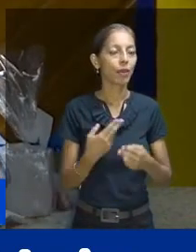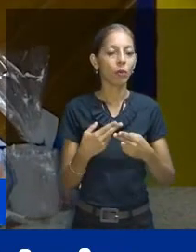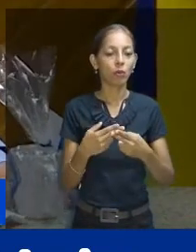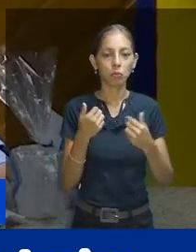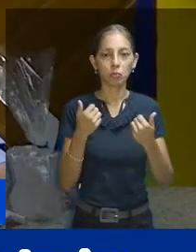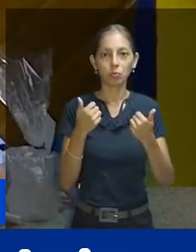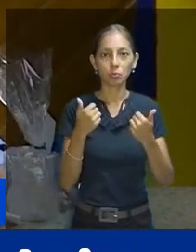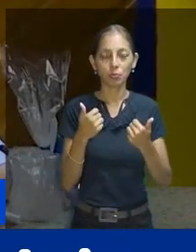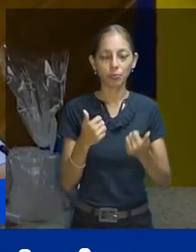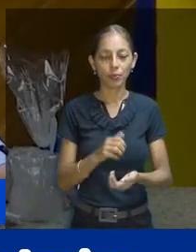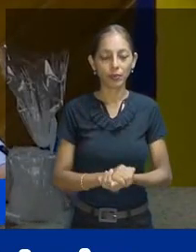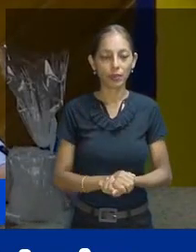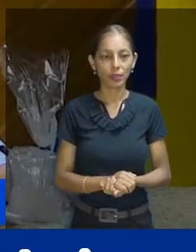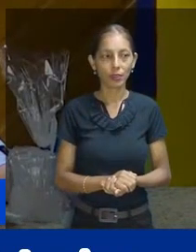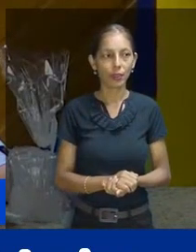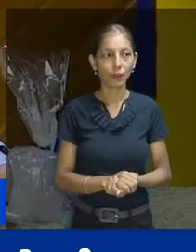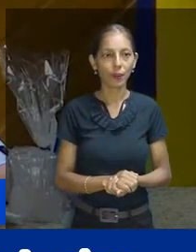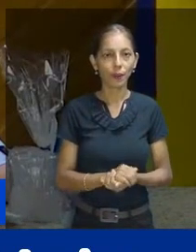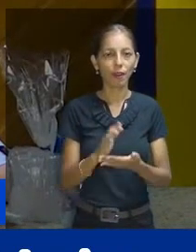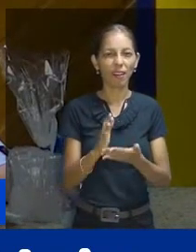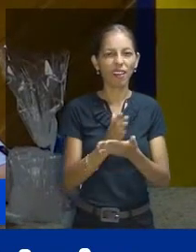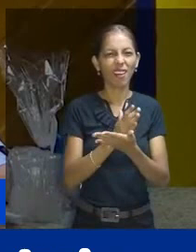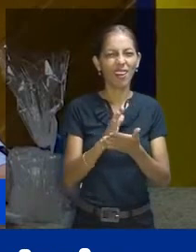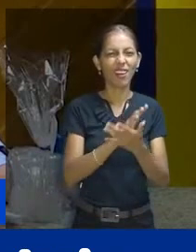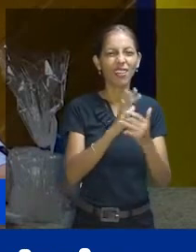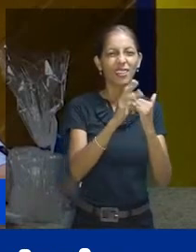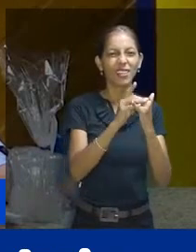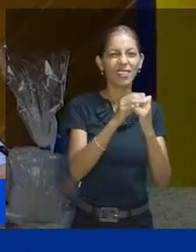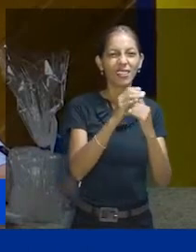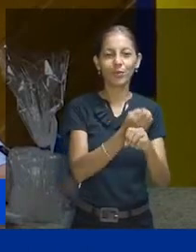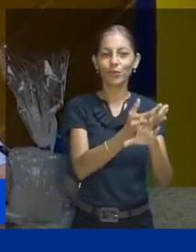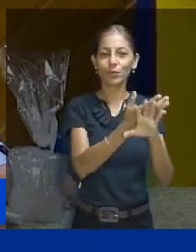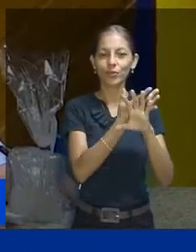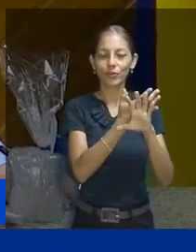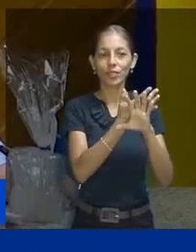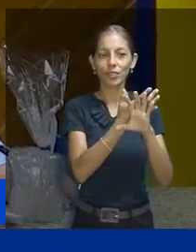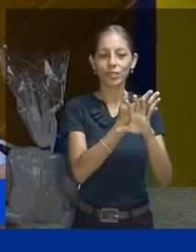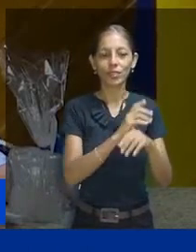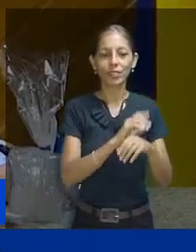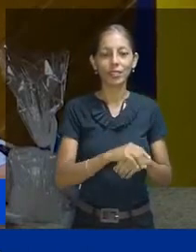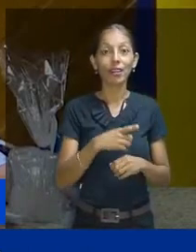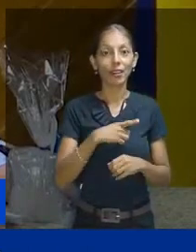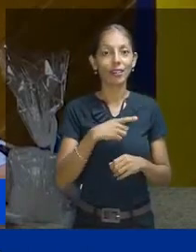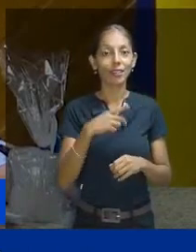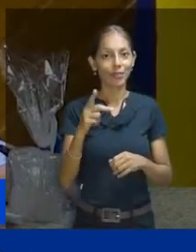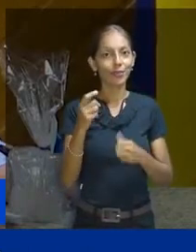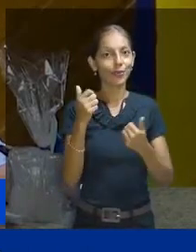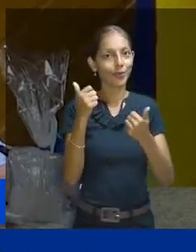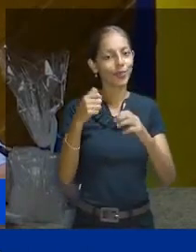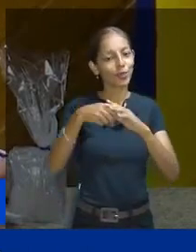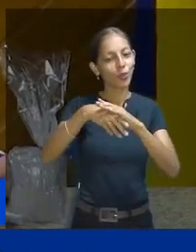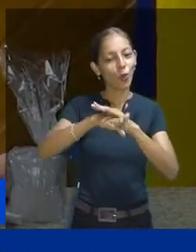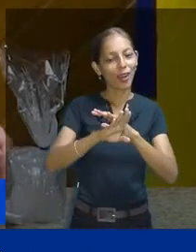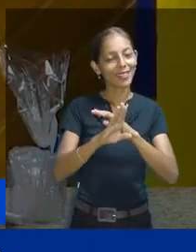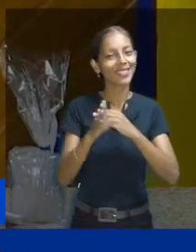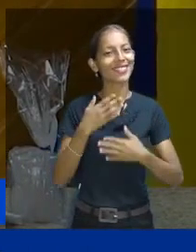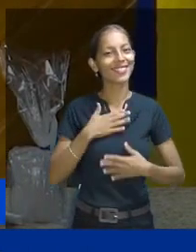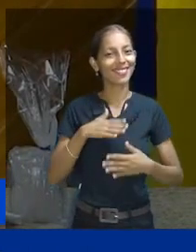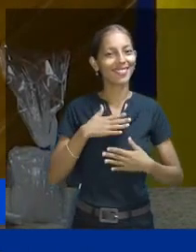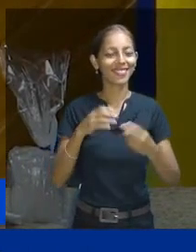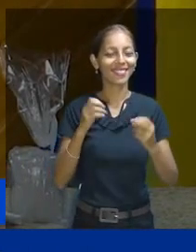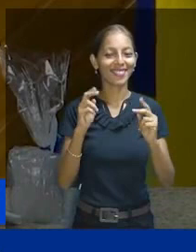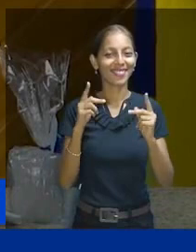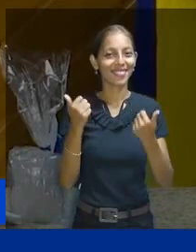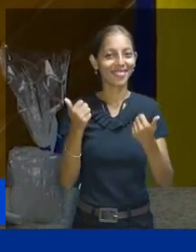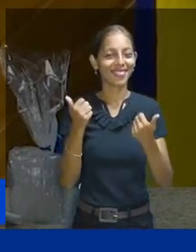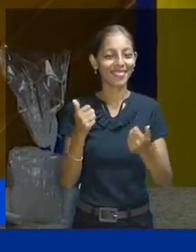Os que estão virtualmente, Orlando, Rivaldo e o próprio Anselmo, está reservado aqui, tá? Fiquem tranquilos. Vocês